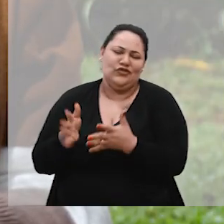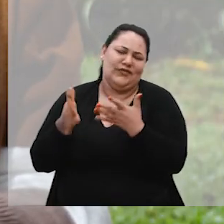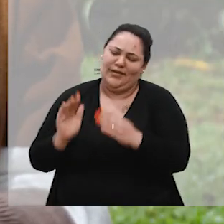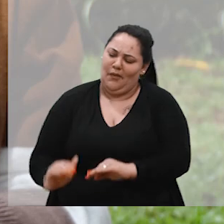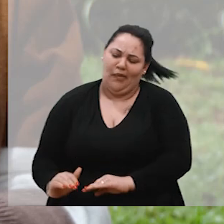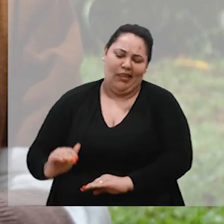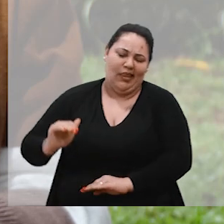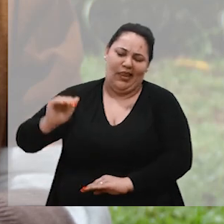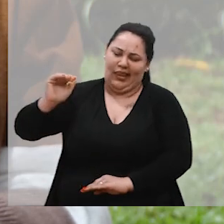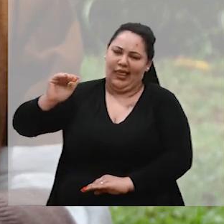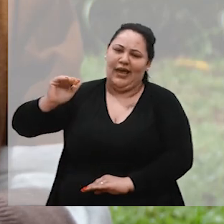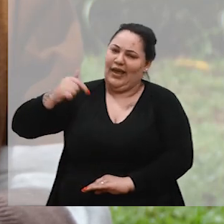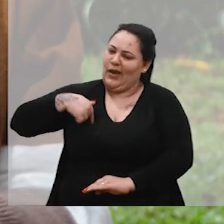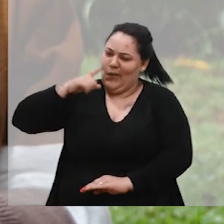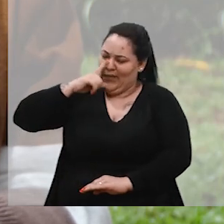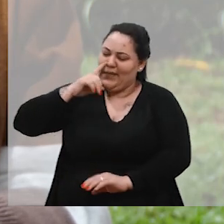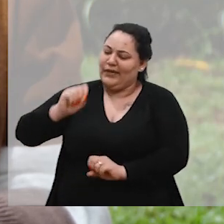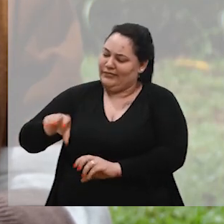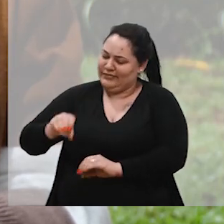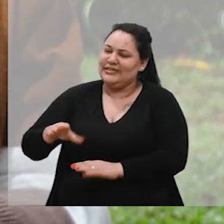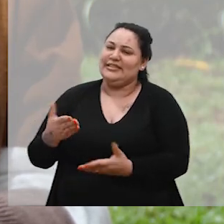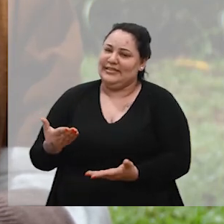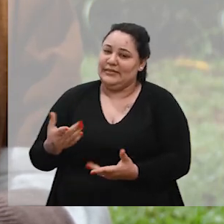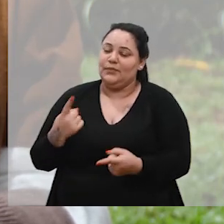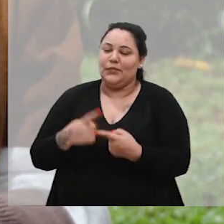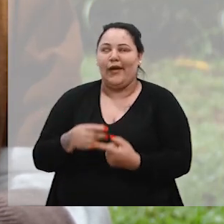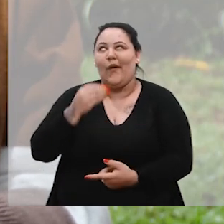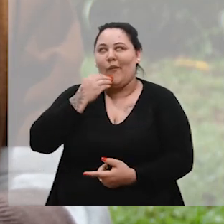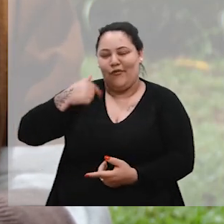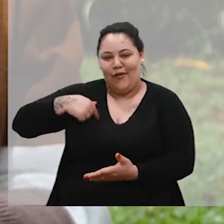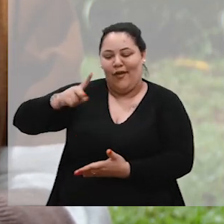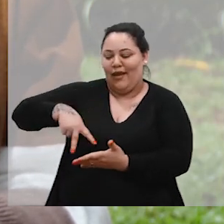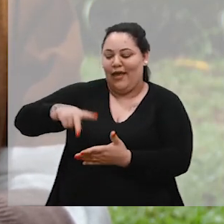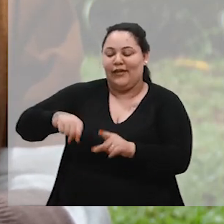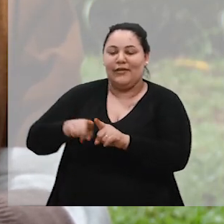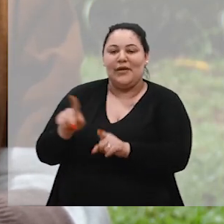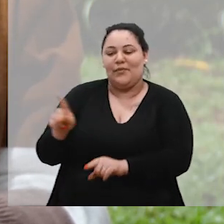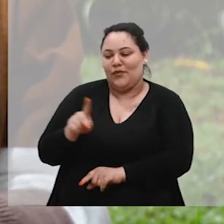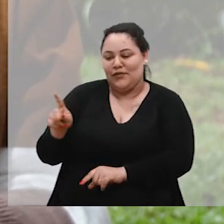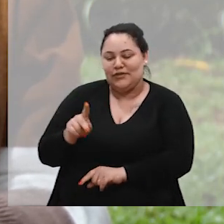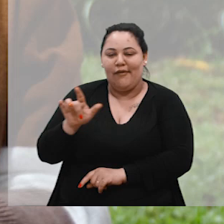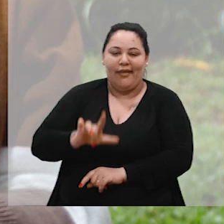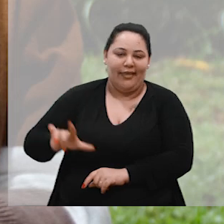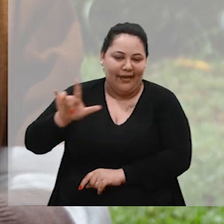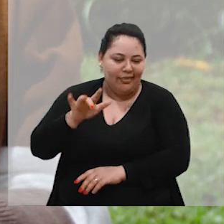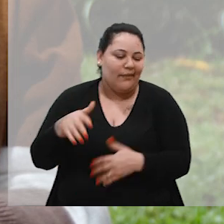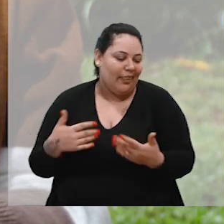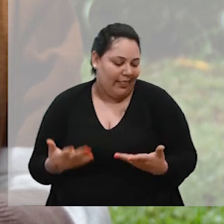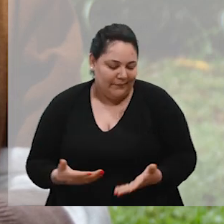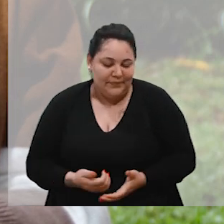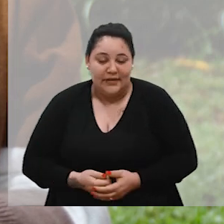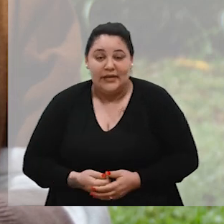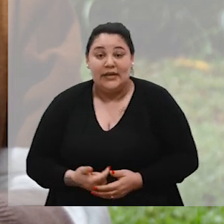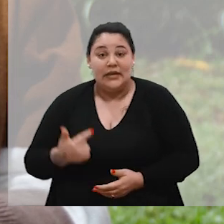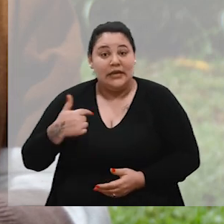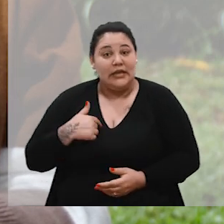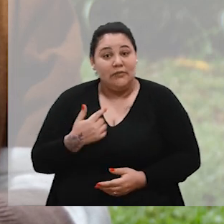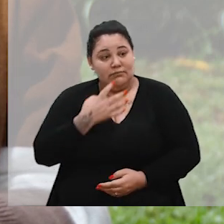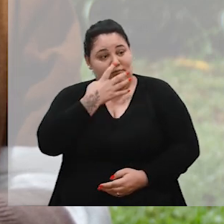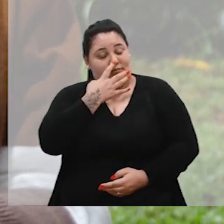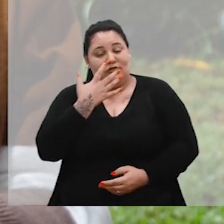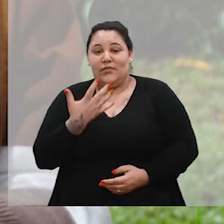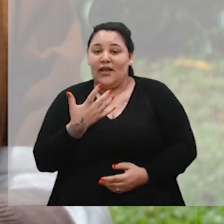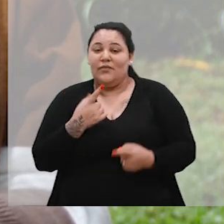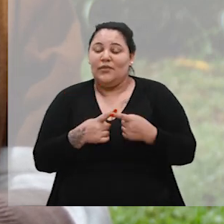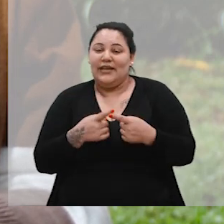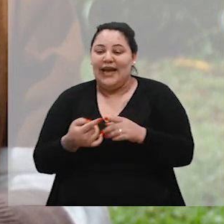pequena, certamente pelo fato de eu ser leitora, professora de literatura. E eu me surpreendi muito,